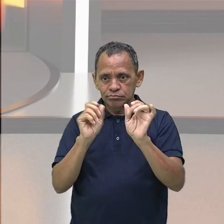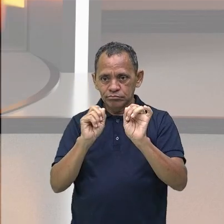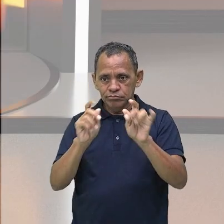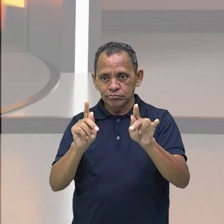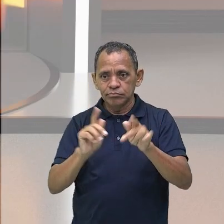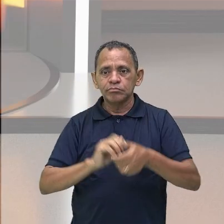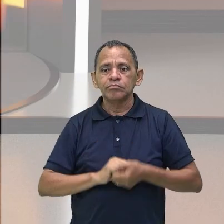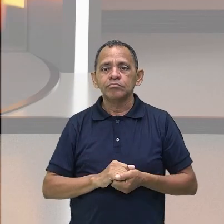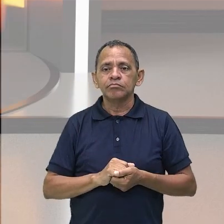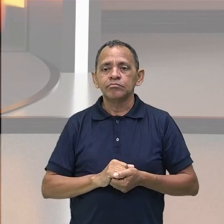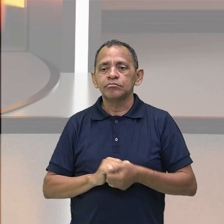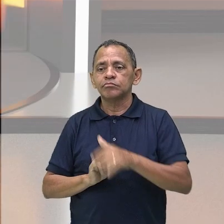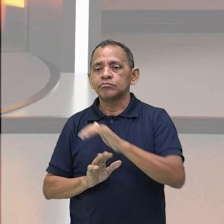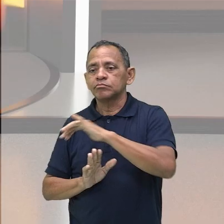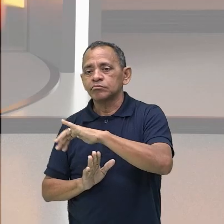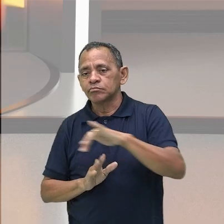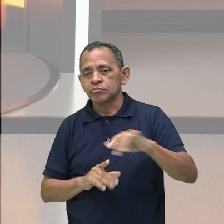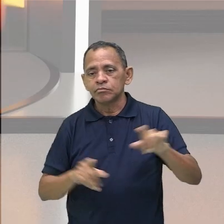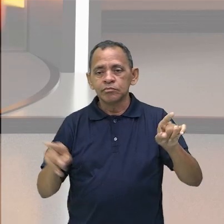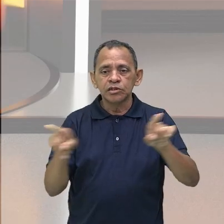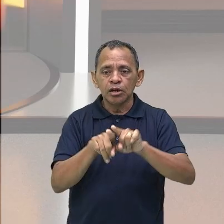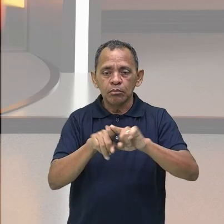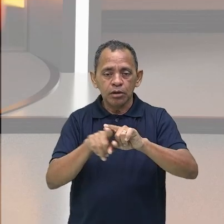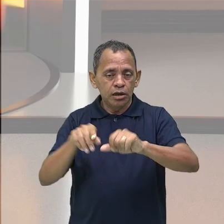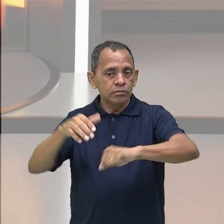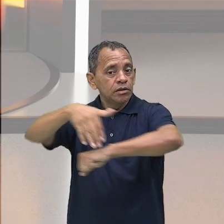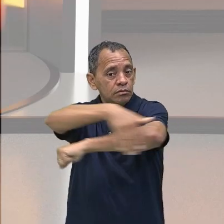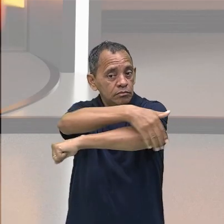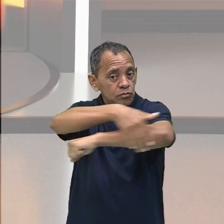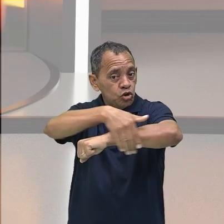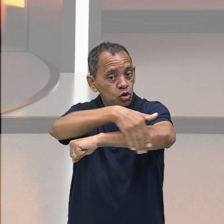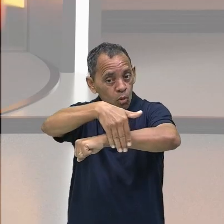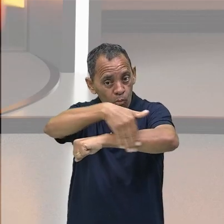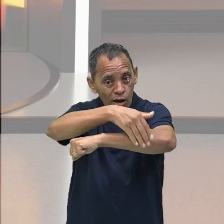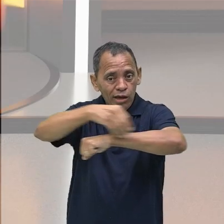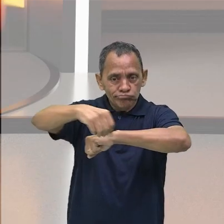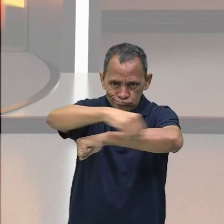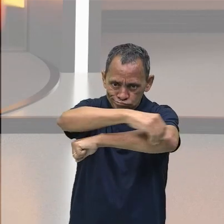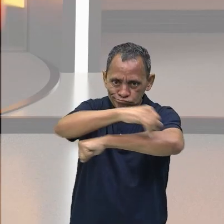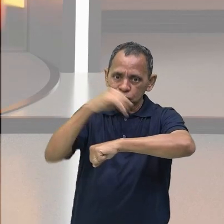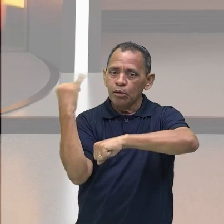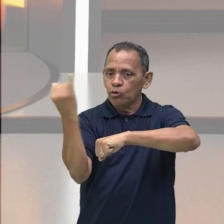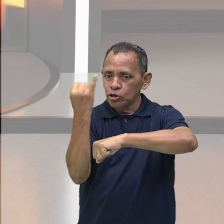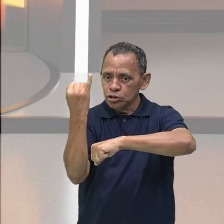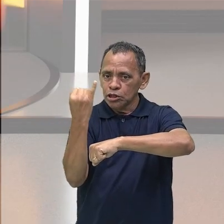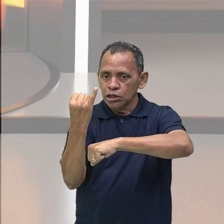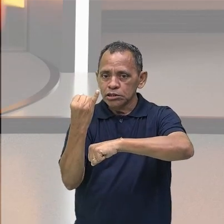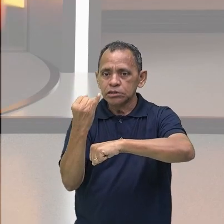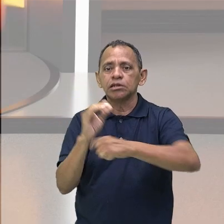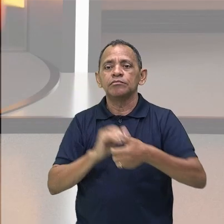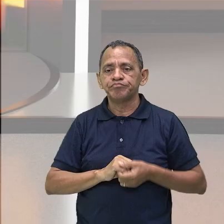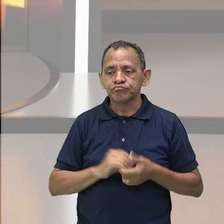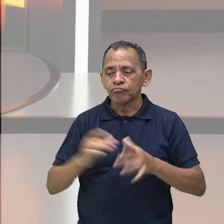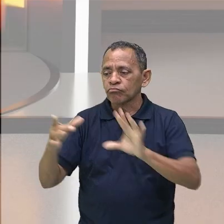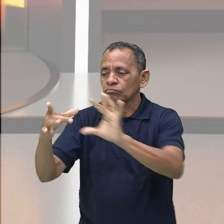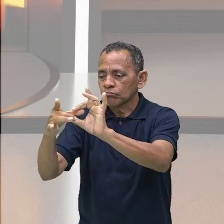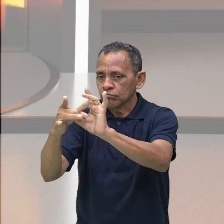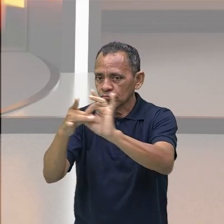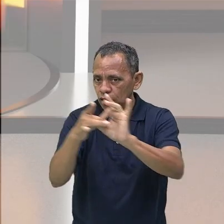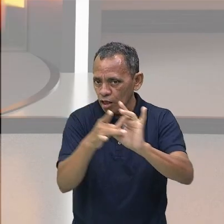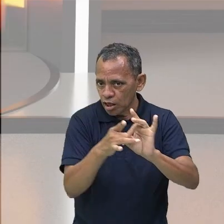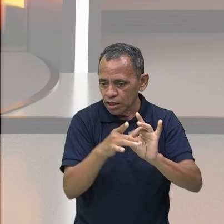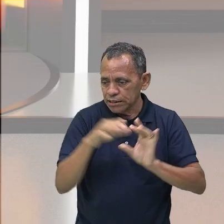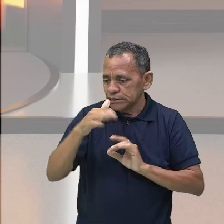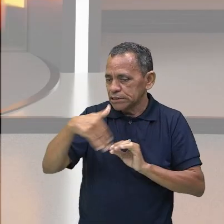Mas além, né, dos ramais, a importância dos ramais, que acaba ligando vilas para centros urbanos, também vamos